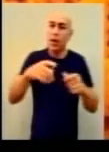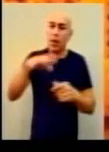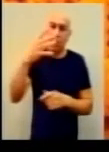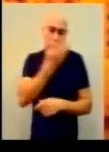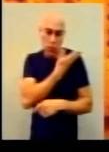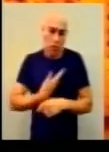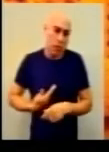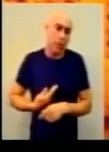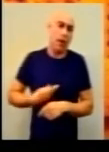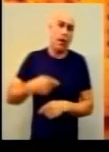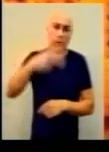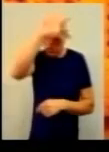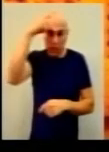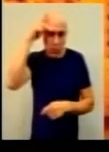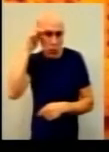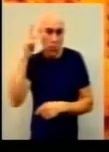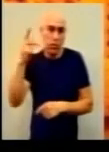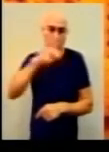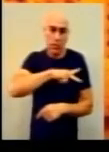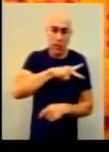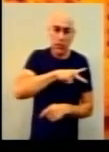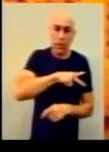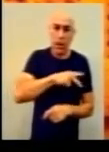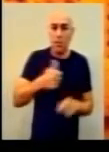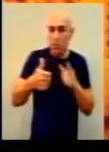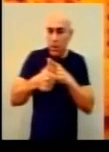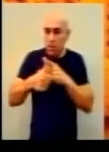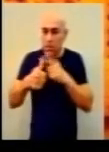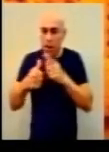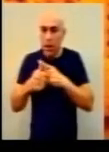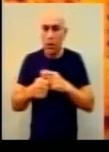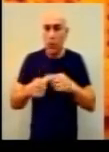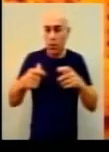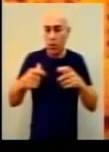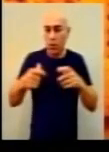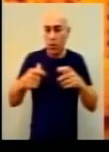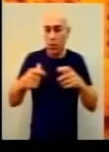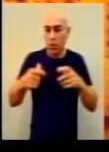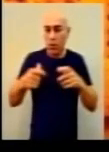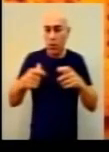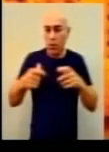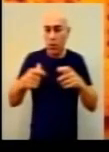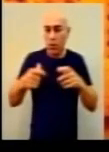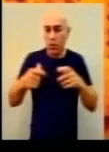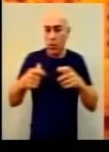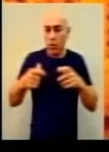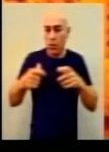Então, também é uma prioridade. Então, primeiro os casos graves, em seguida os profissionais